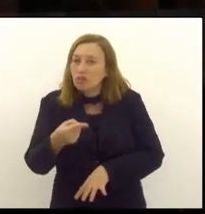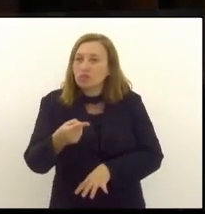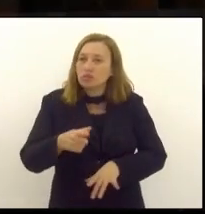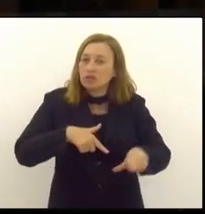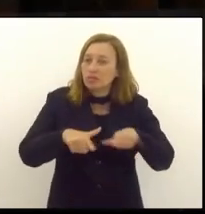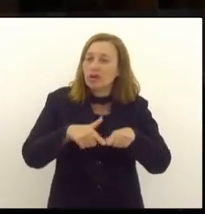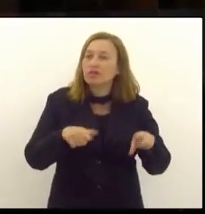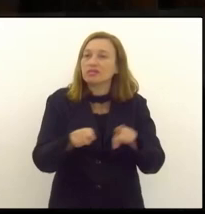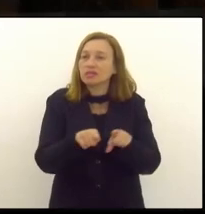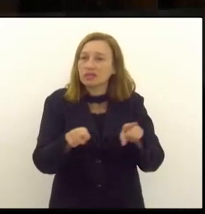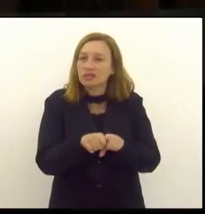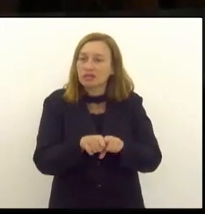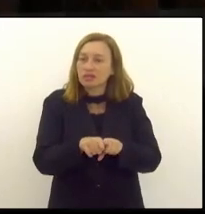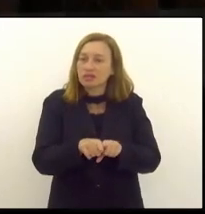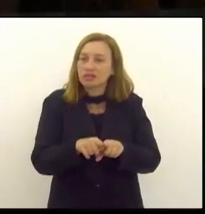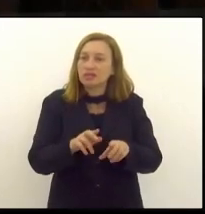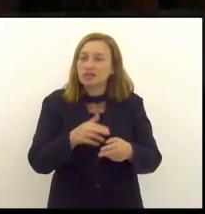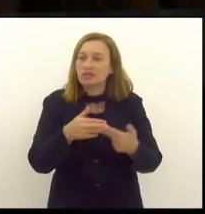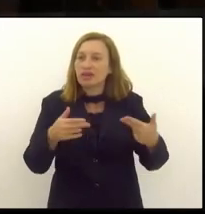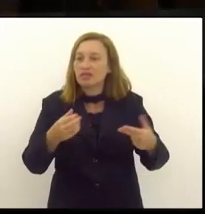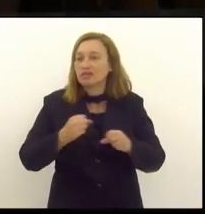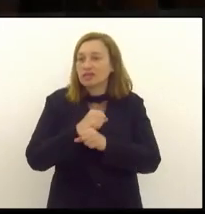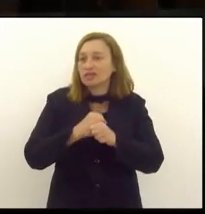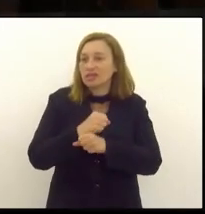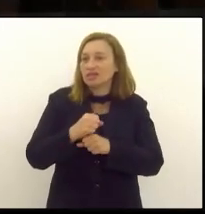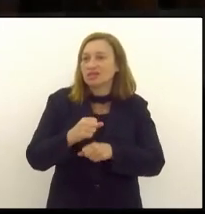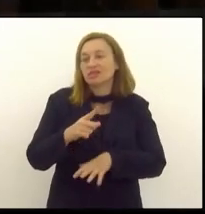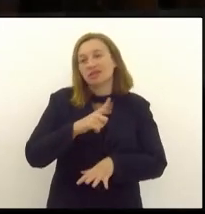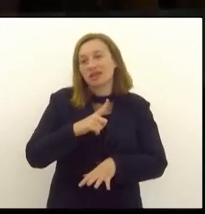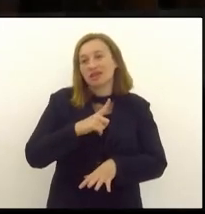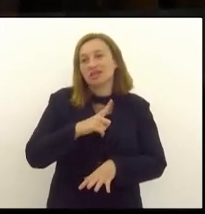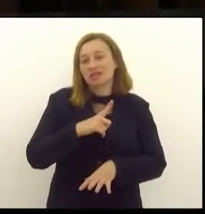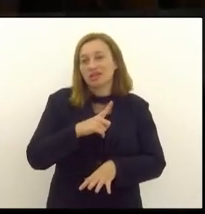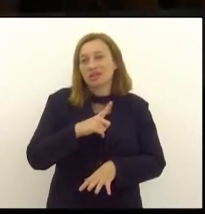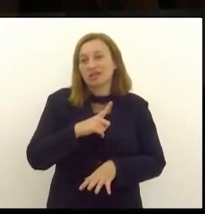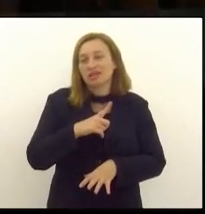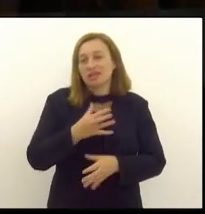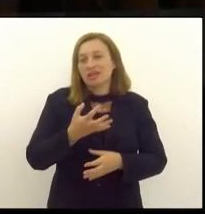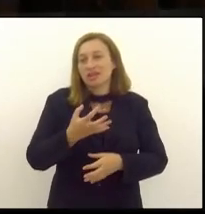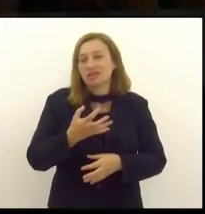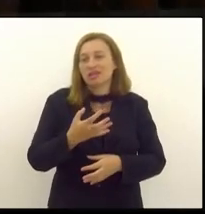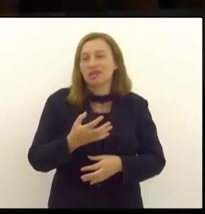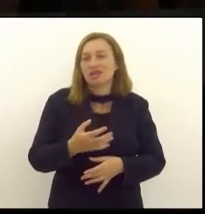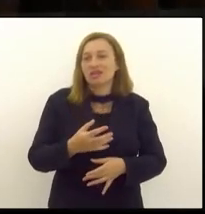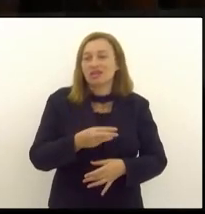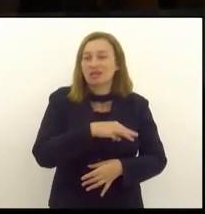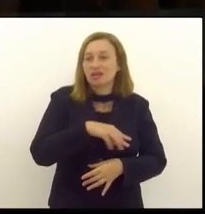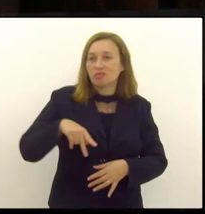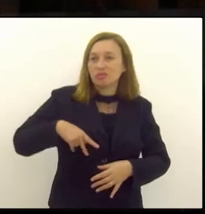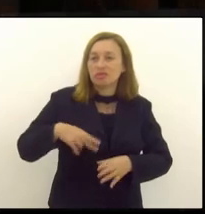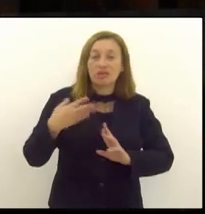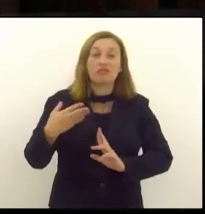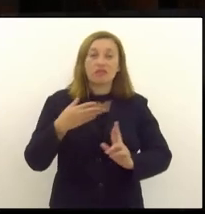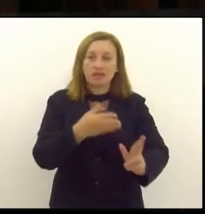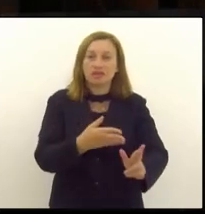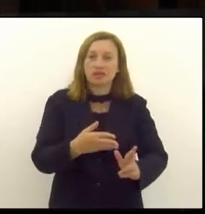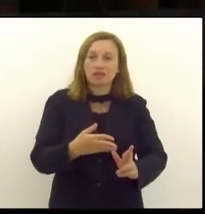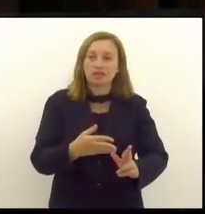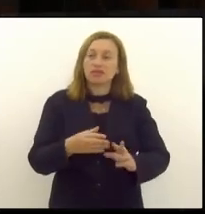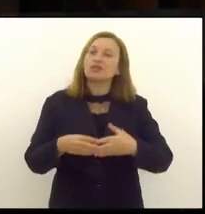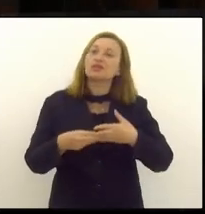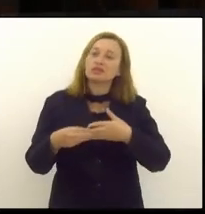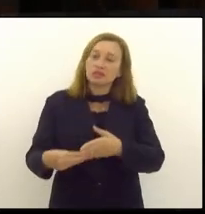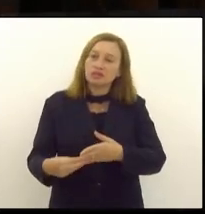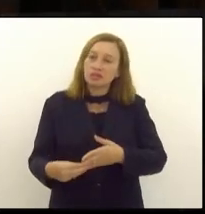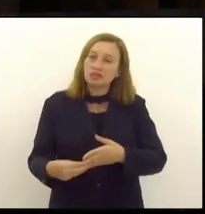e que, certamente, pelos muitos anos que eu ainda quero ter pela frente no Ministério Público, serão referência para a condução